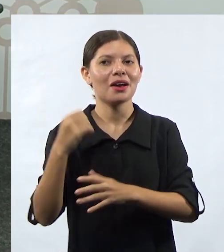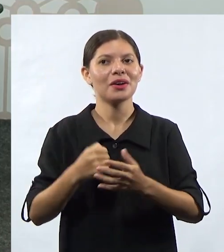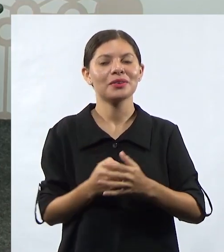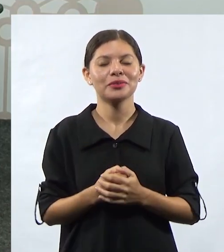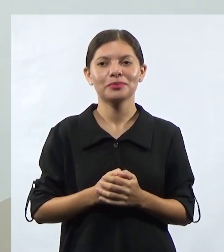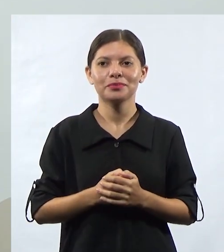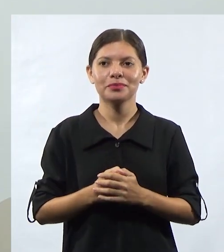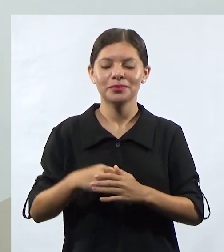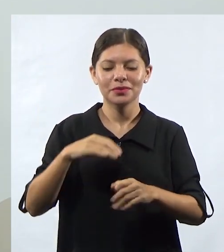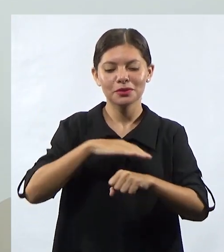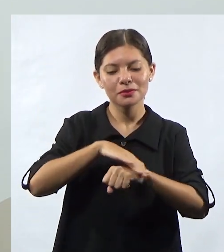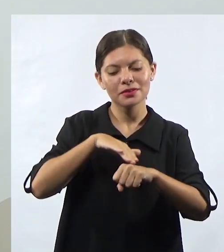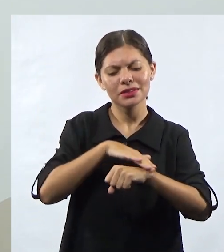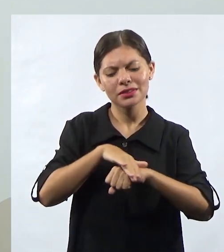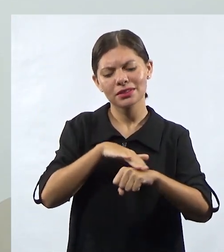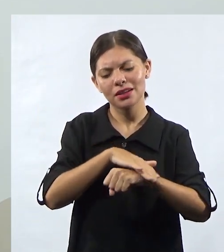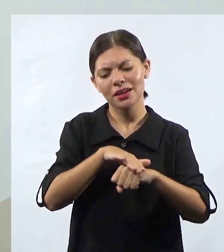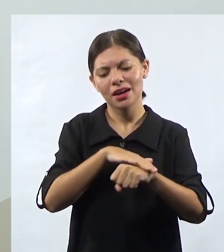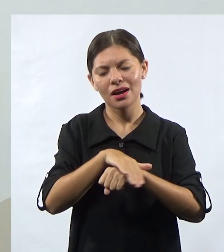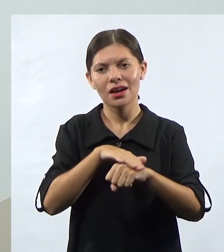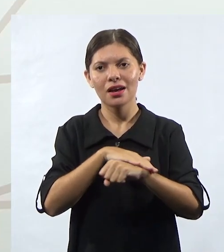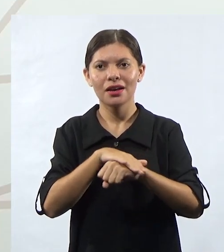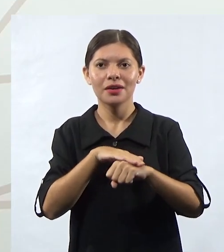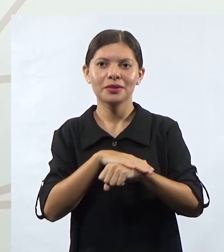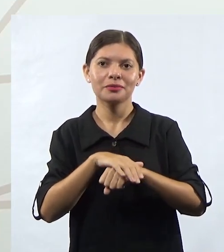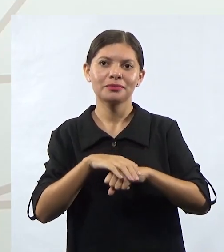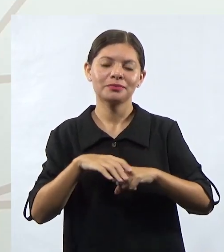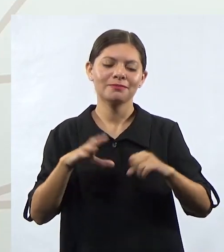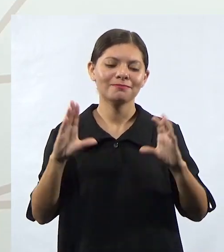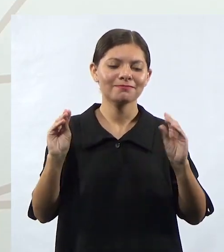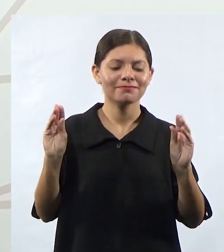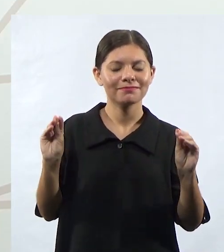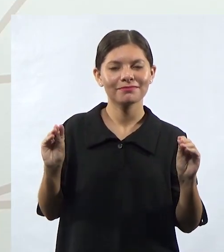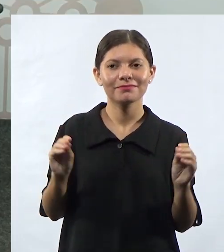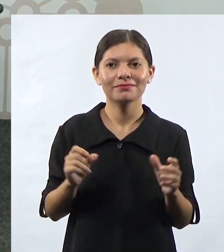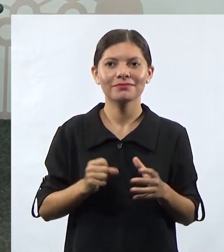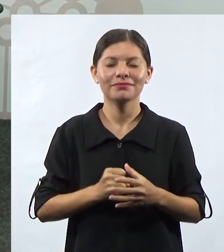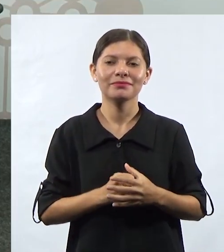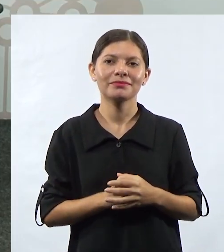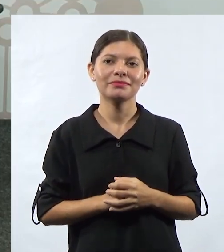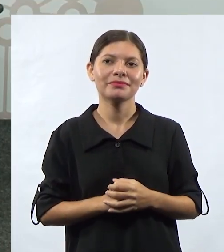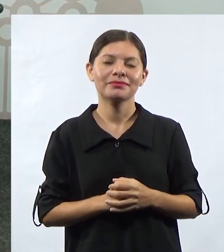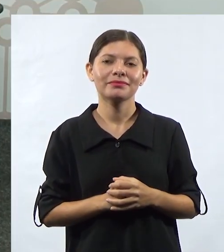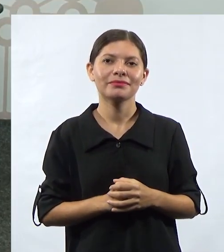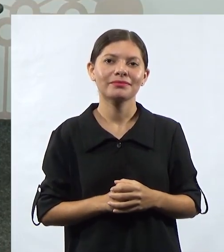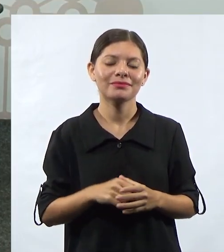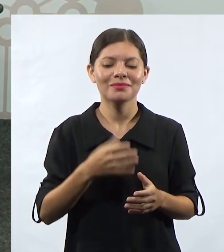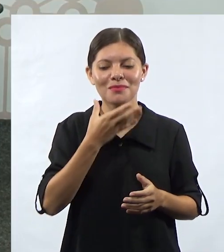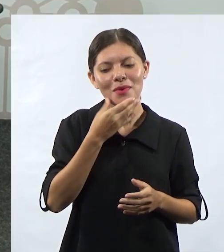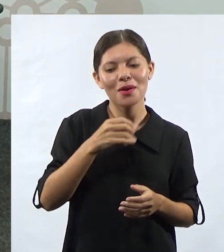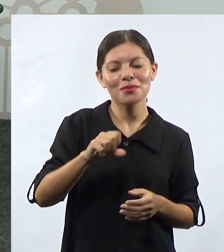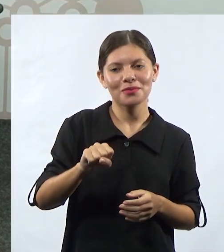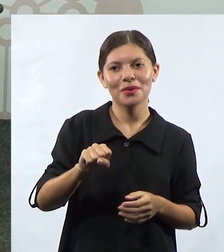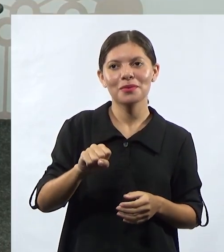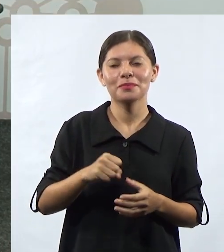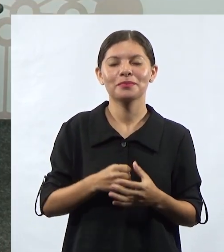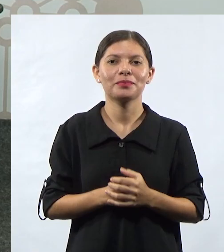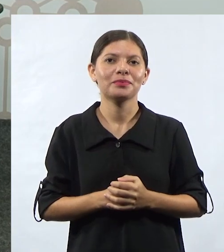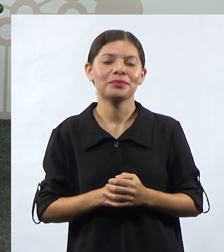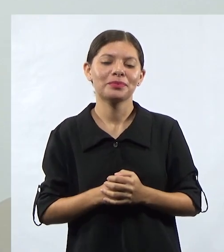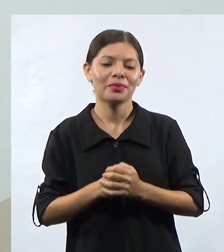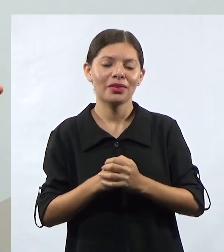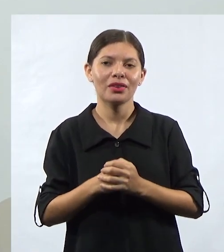ali de modo bem confortável, bem freiriano. Né? Então, algumas escolas têm mangueiras ainda, né?